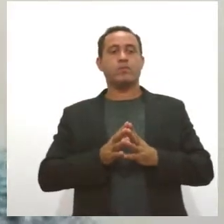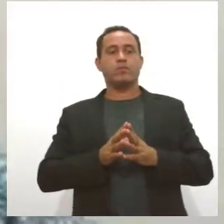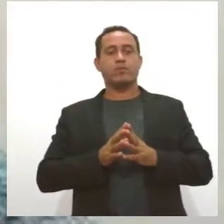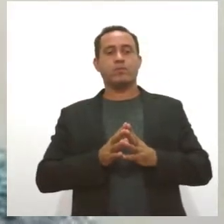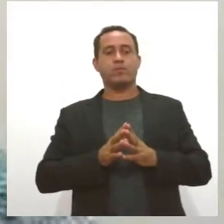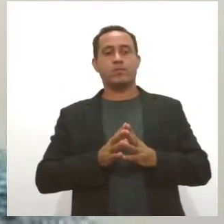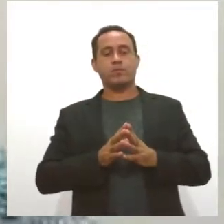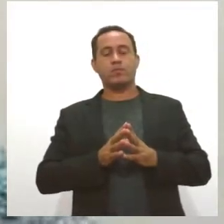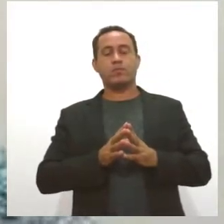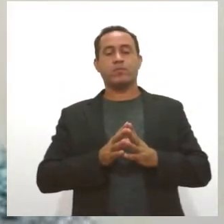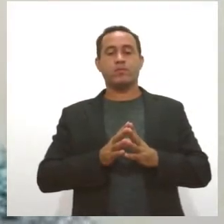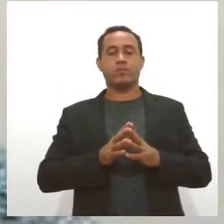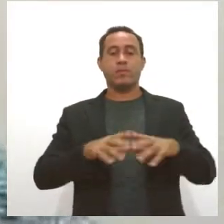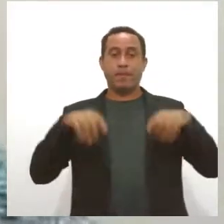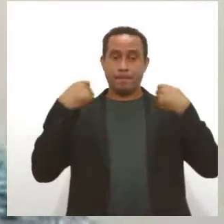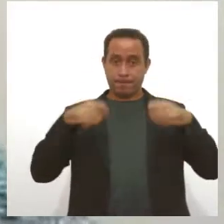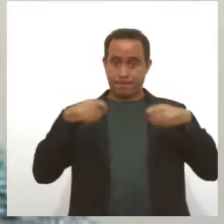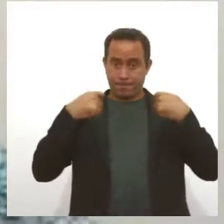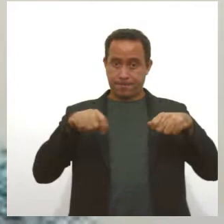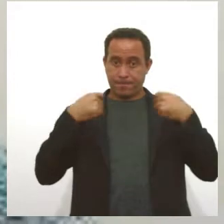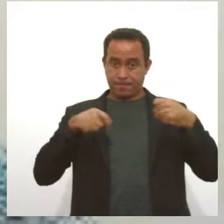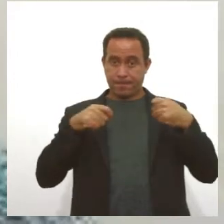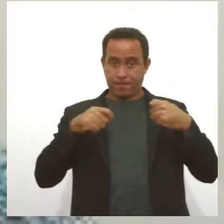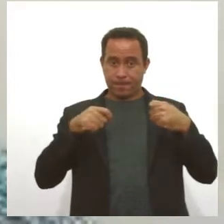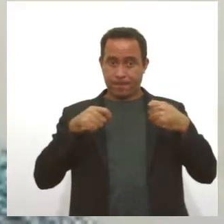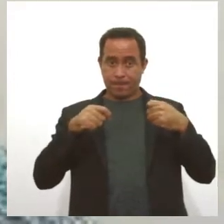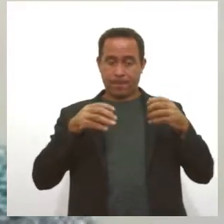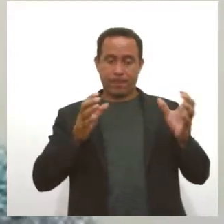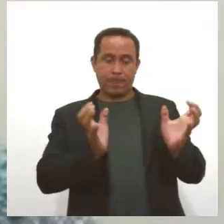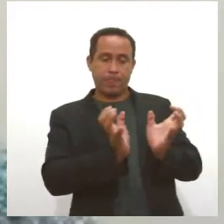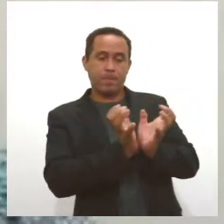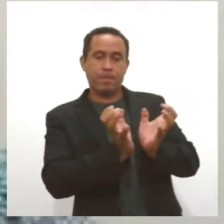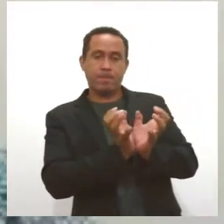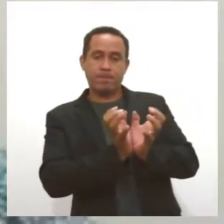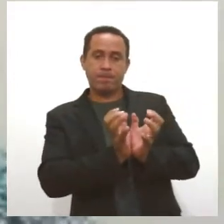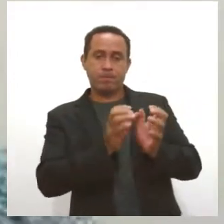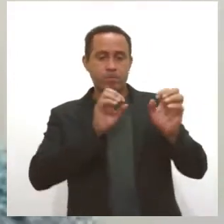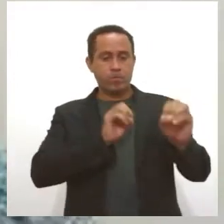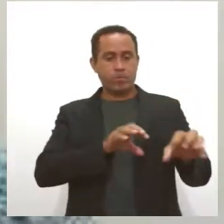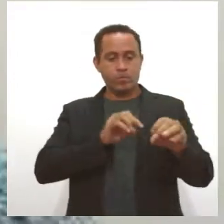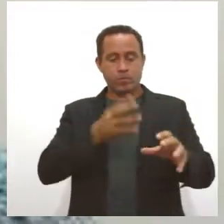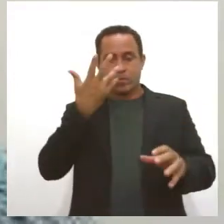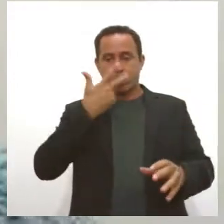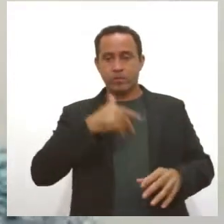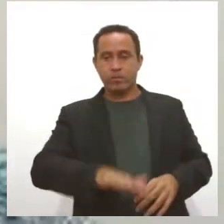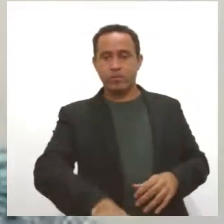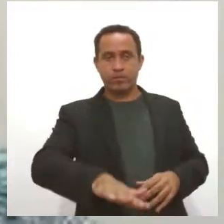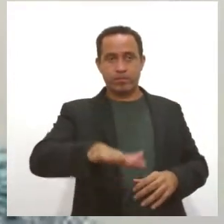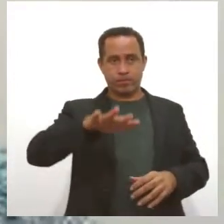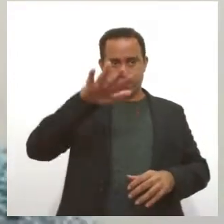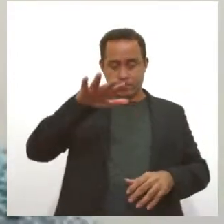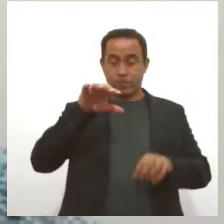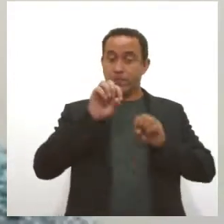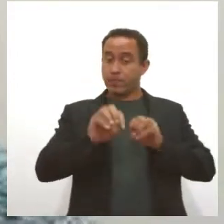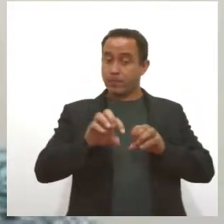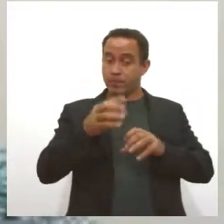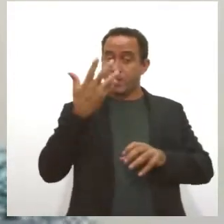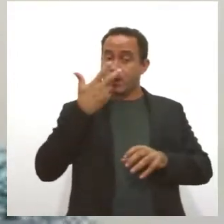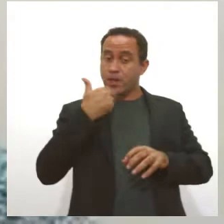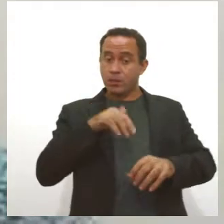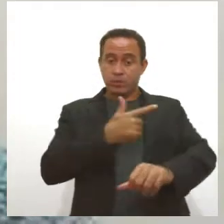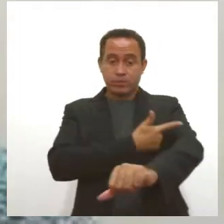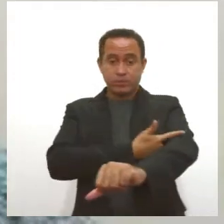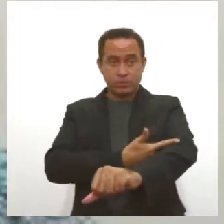é o seguinte, que é preciso de uma aldeia para se educar uma criança. Então, para se educar uma criança, né, a